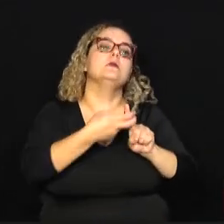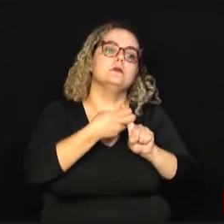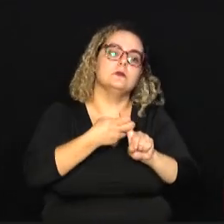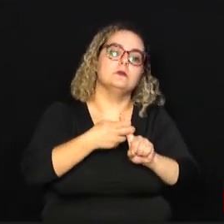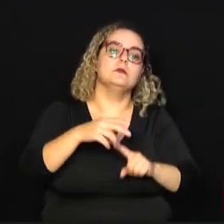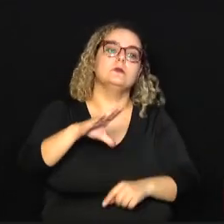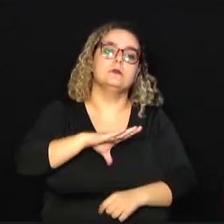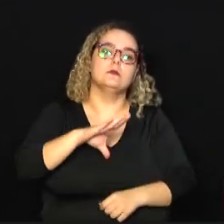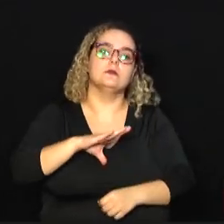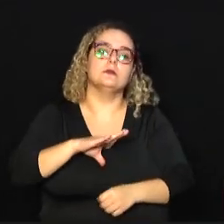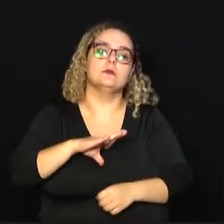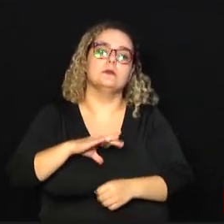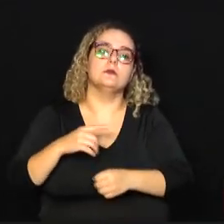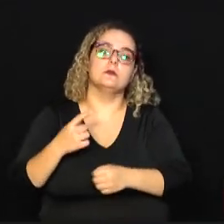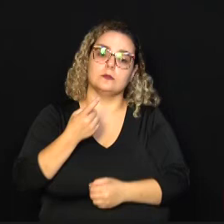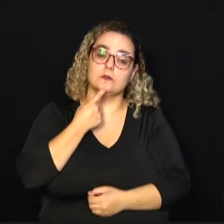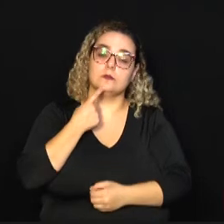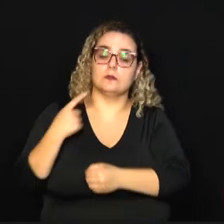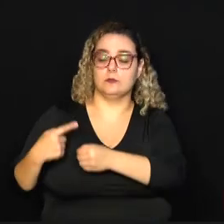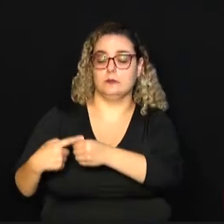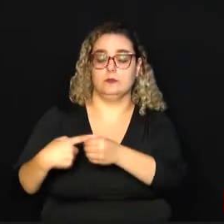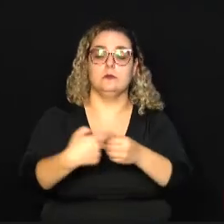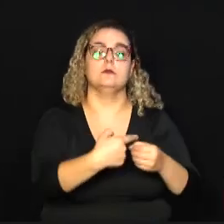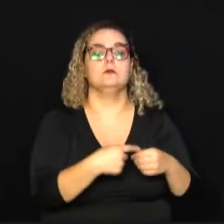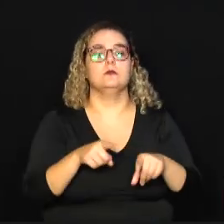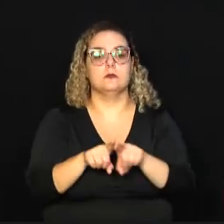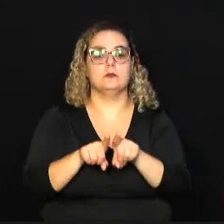região. Então, nós estamos trabalhando